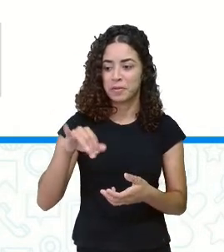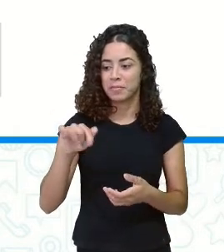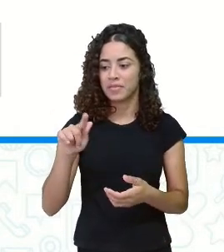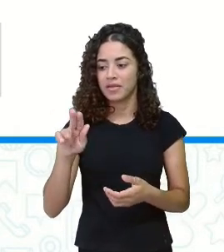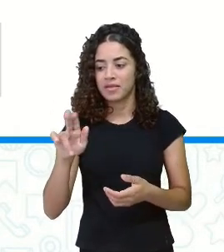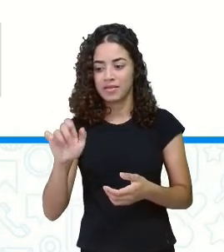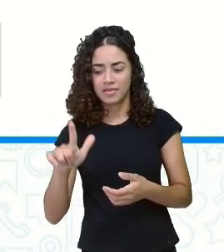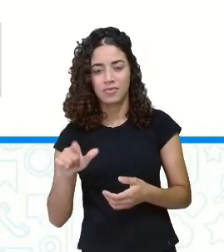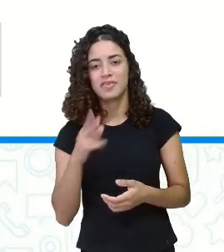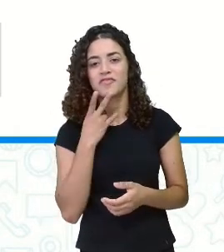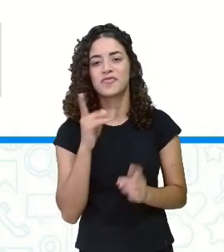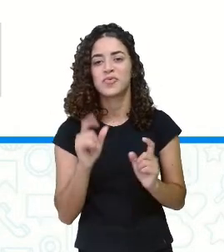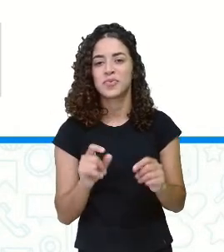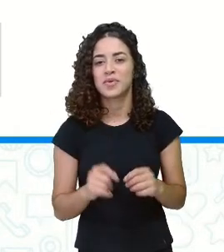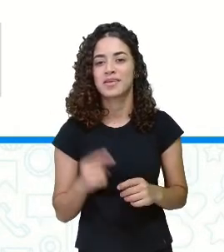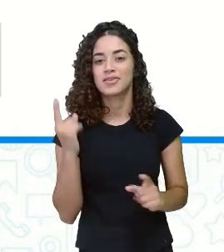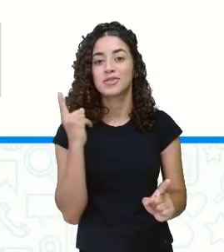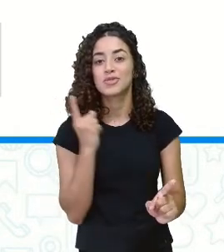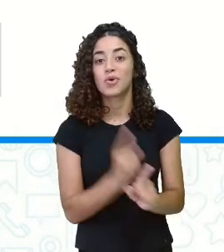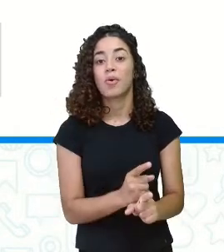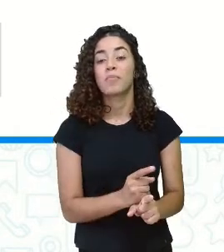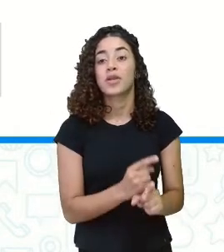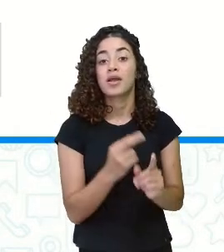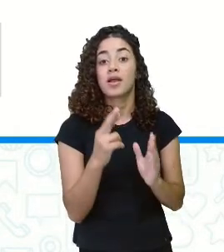foi que Miguel fez? Ele descobriu a